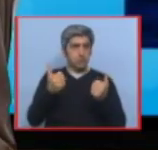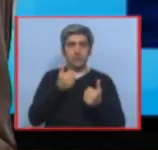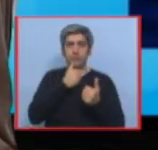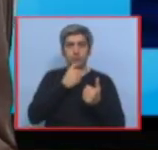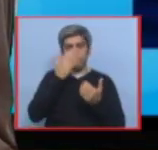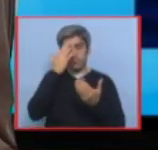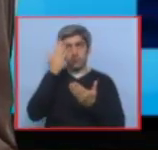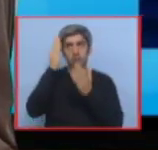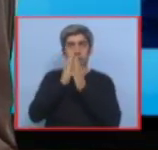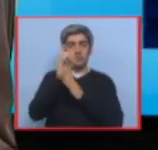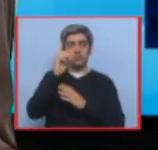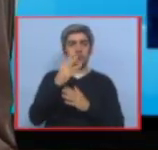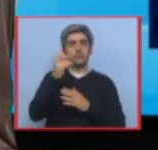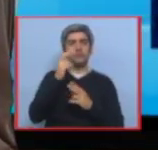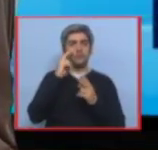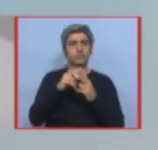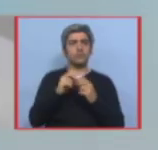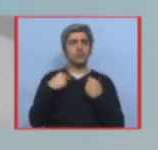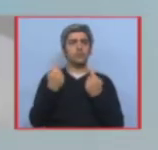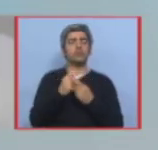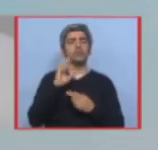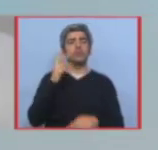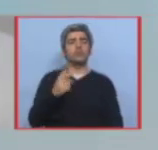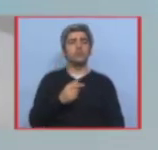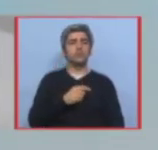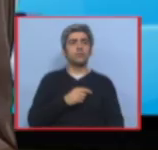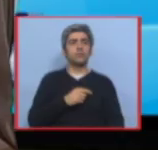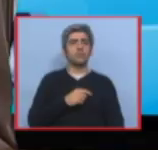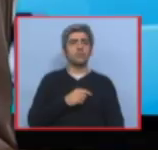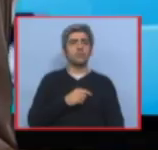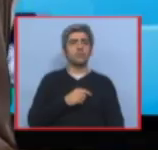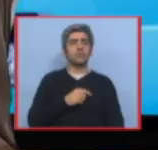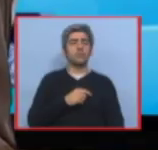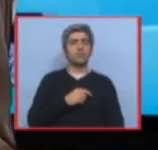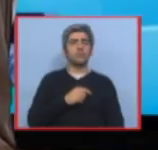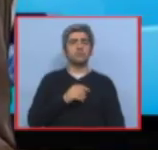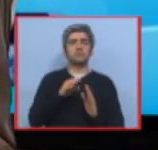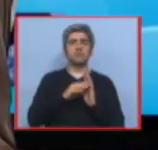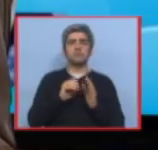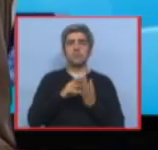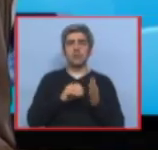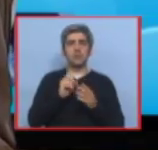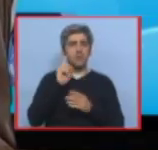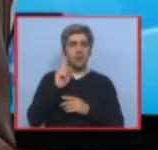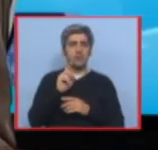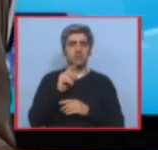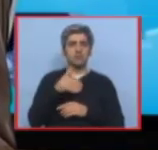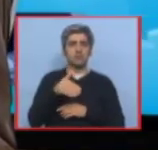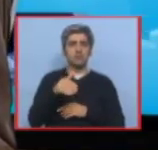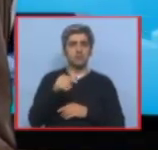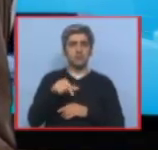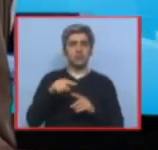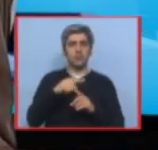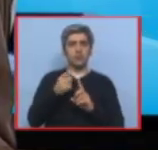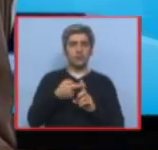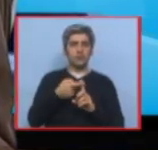a vontade de Deus. O próximo encontro que tem entre todos, quando é que é? O próximo encontro não está programado ainda com data, mas está ainda para